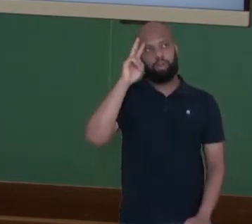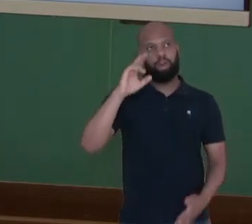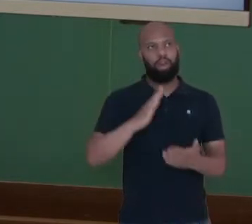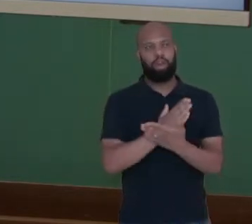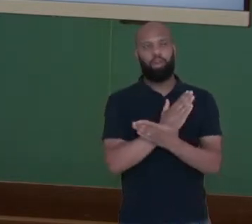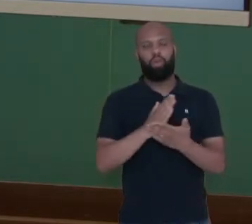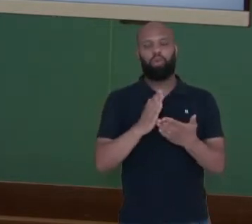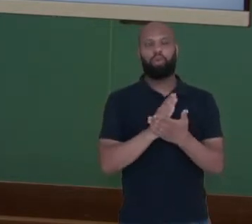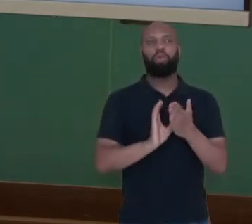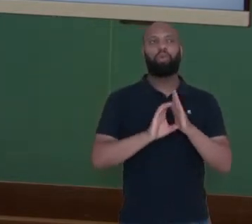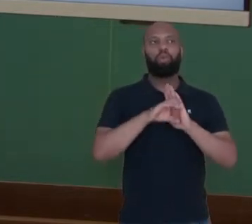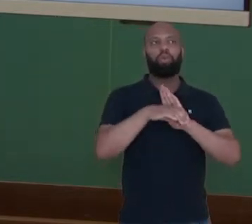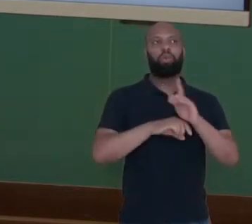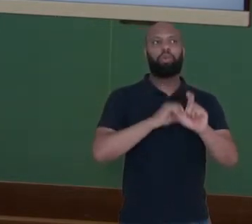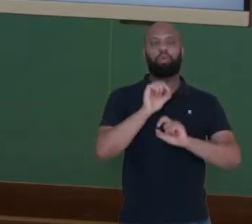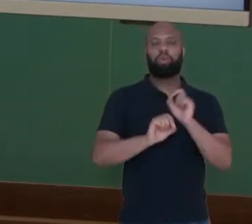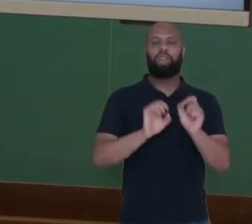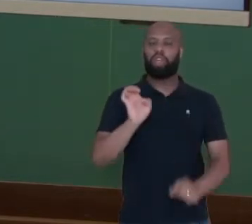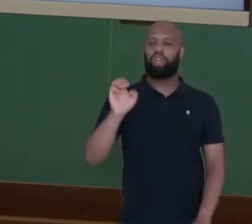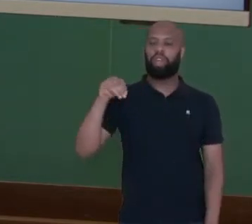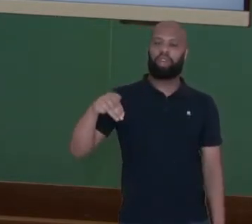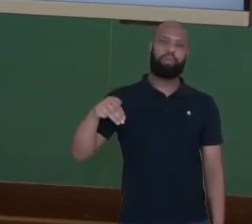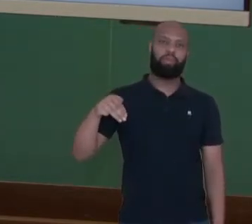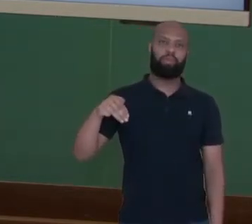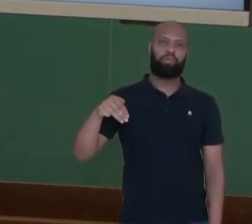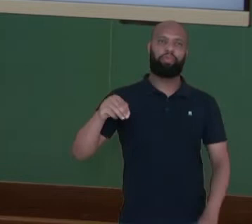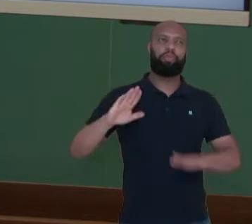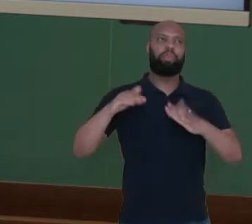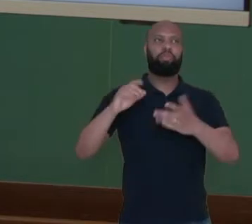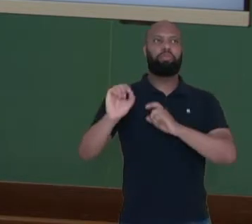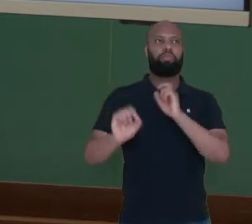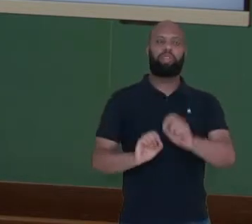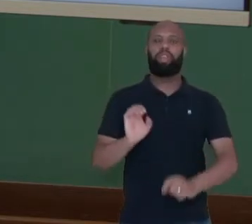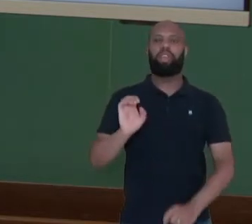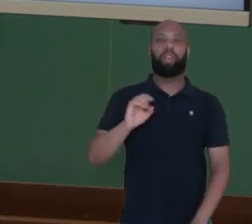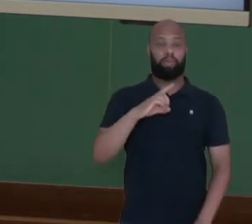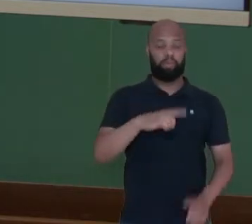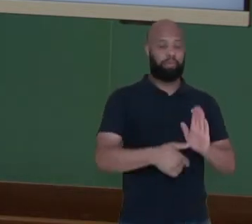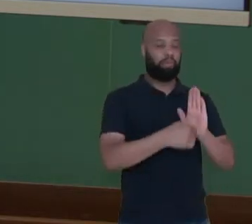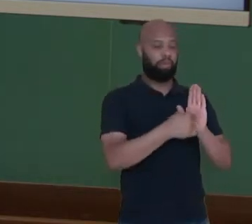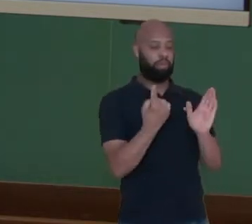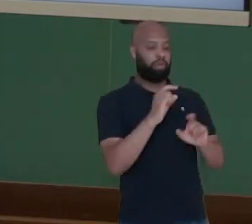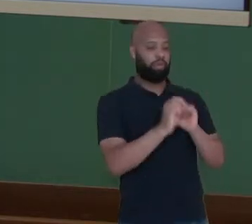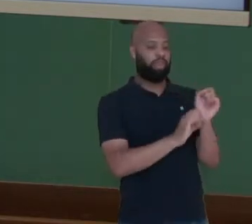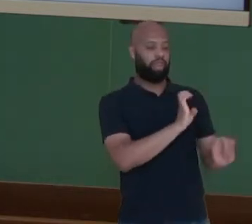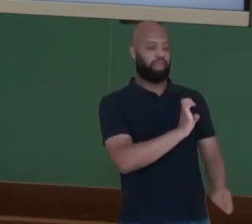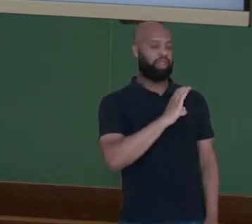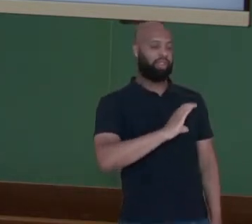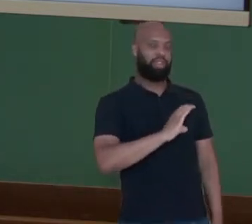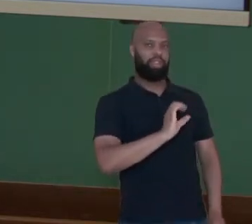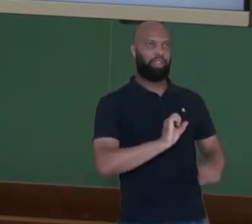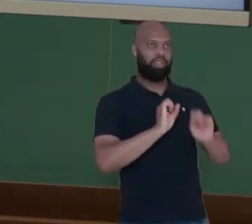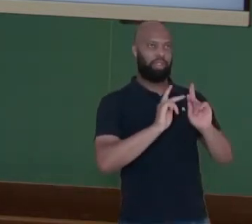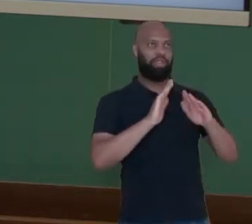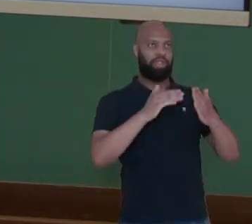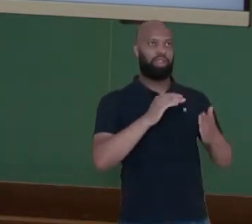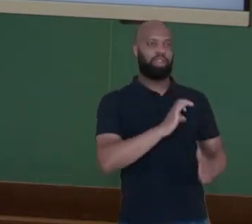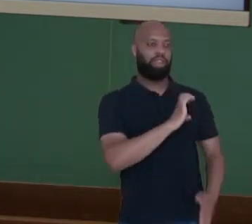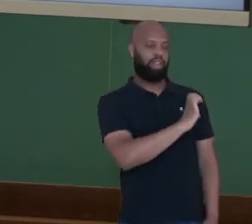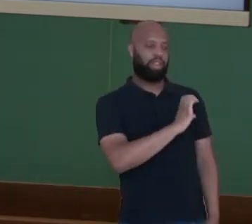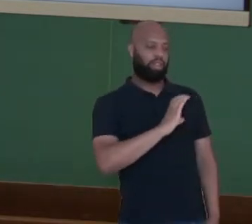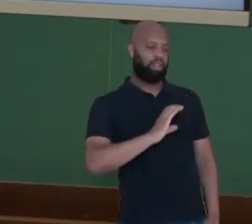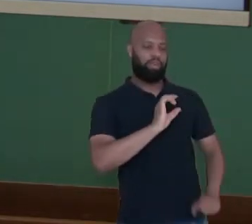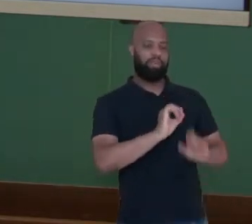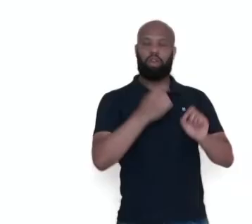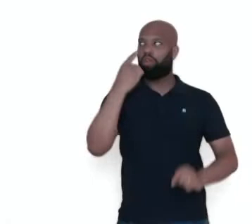de energia mecânica. Bem, energia cinética, tá? O que é energia cinética? A energia cinética,